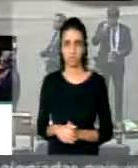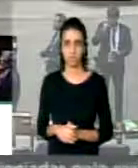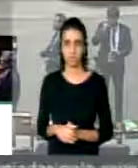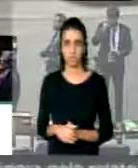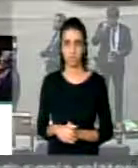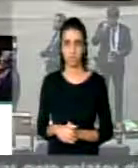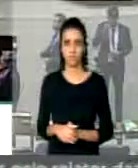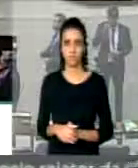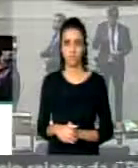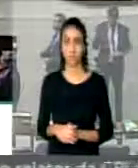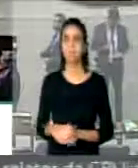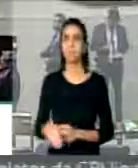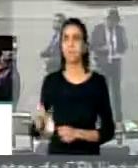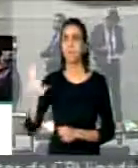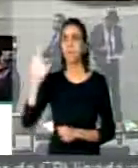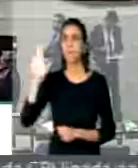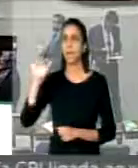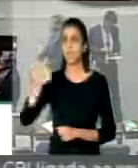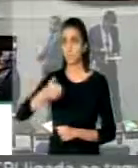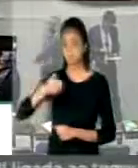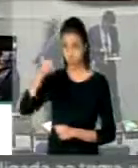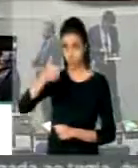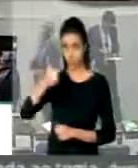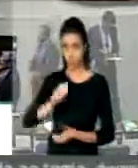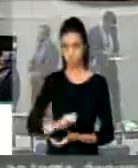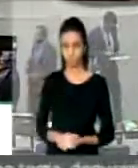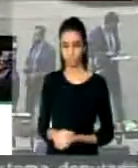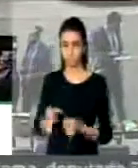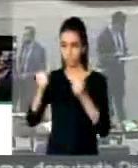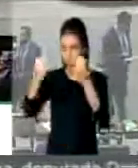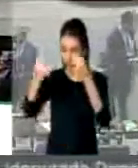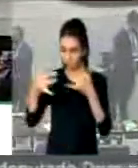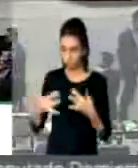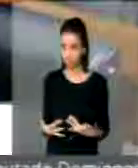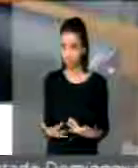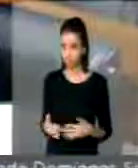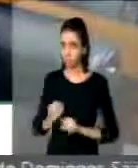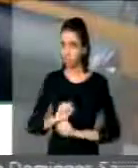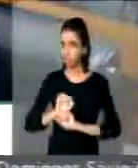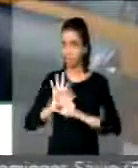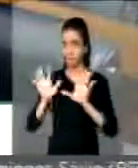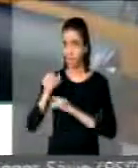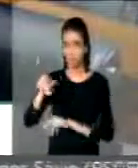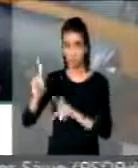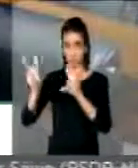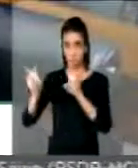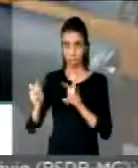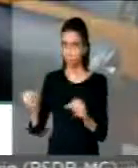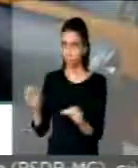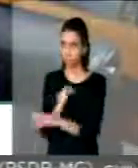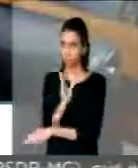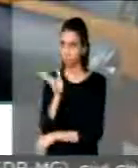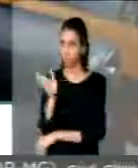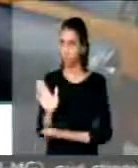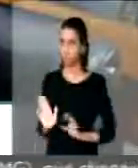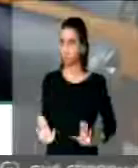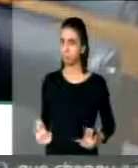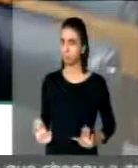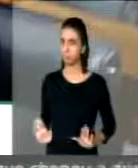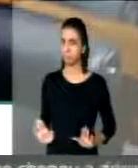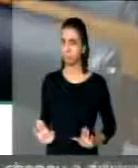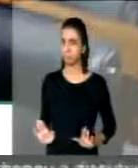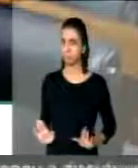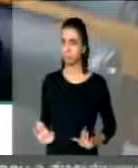Sim, presidente. Presidente, primeiro, deixar claro que essa matéria é vencida, essa questão de ordem